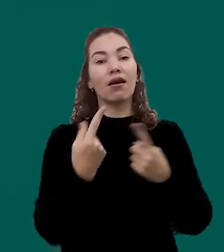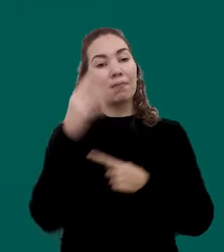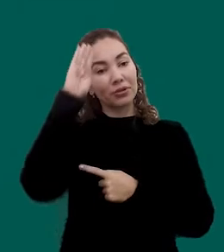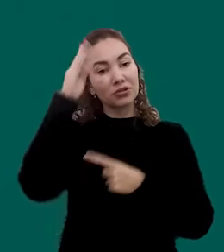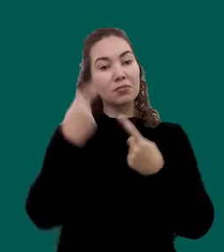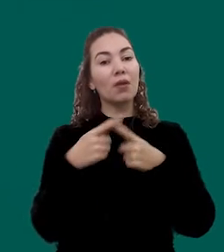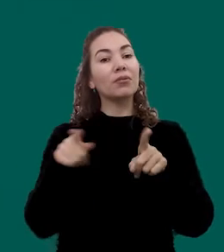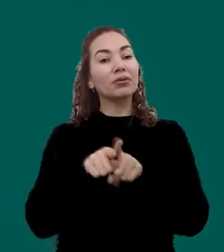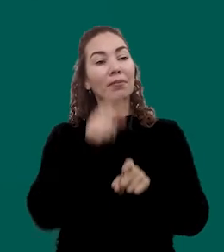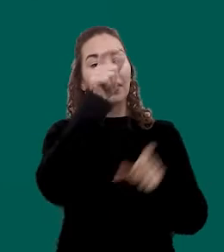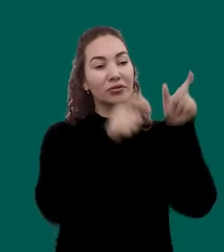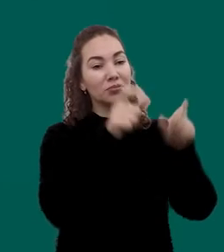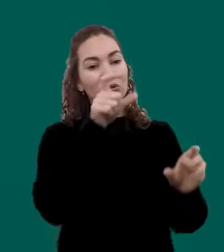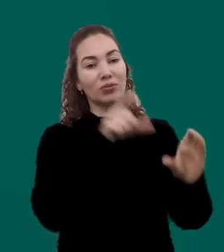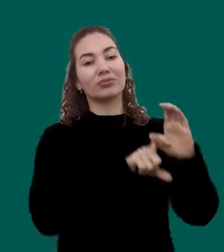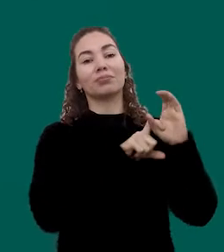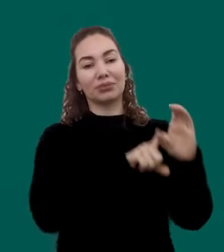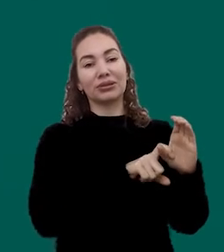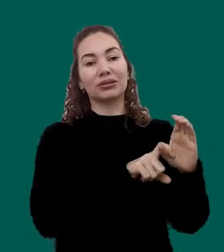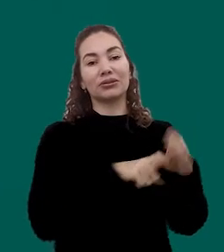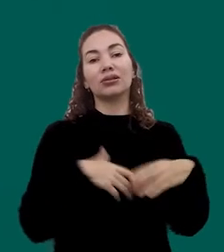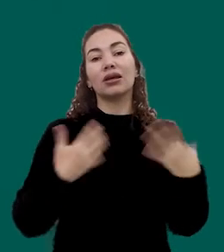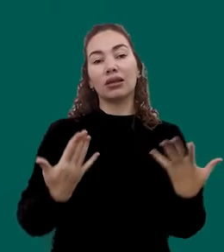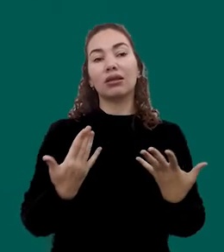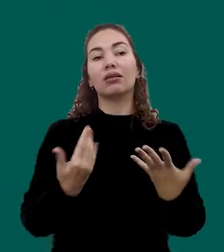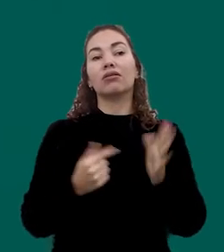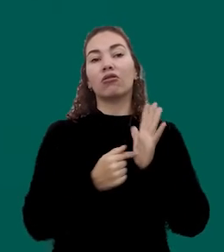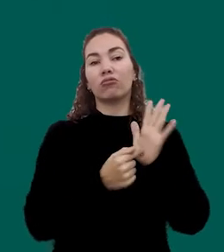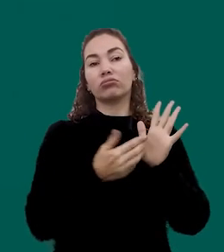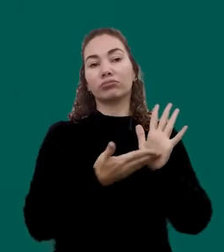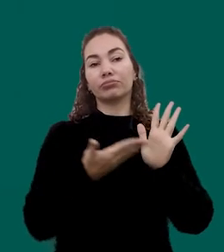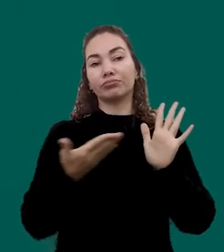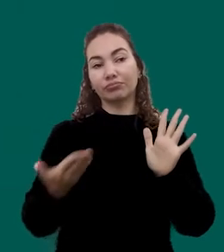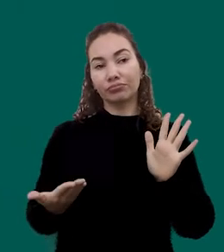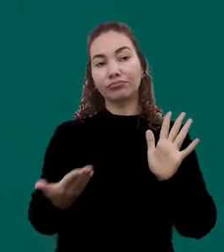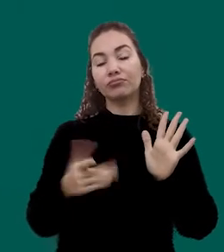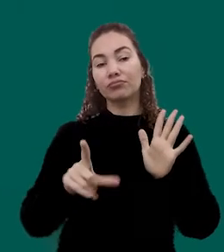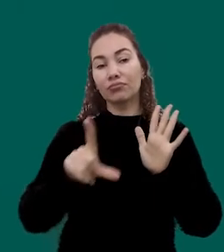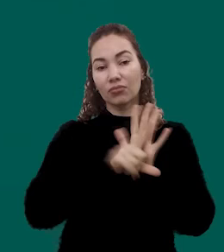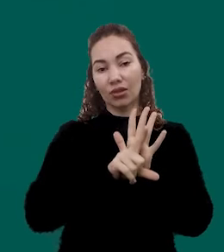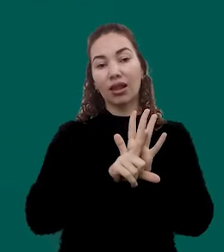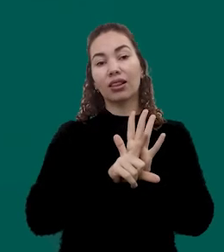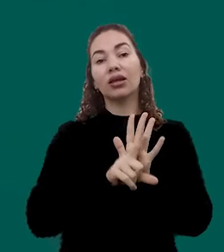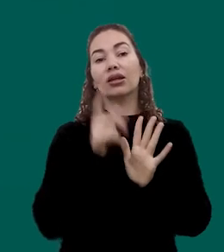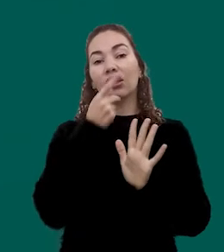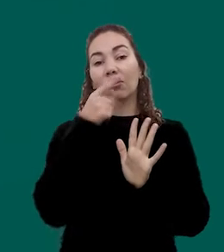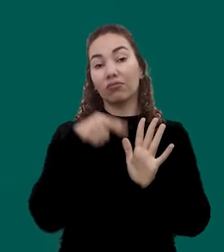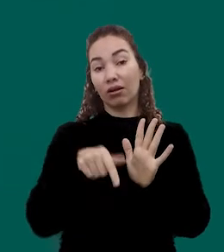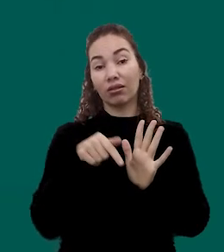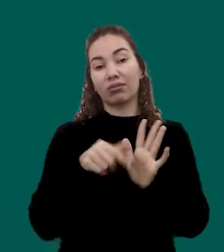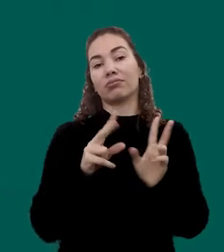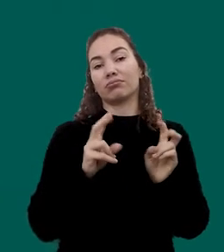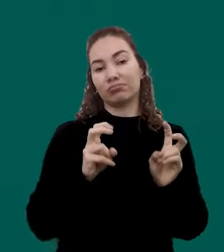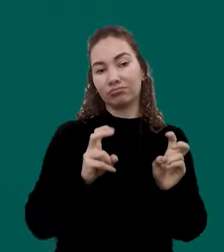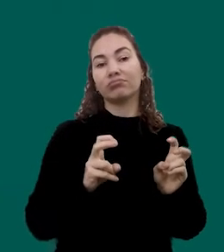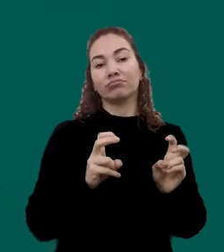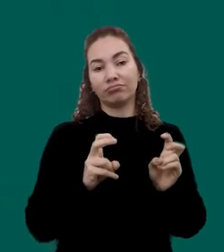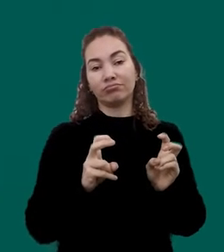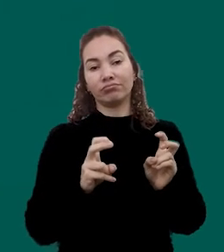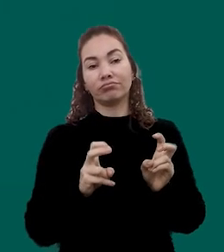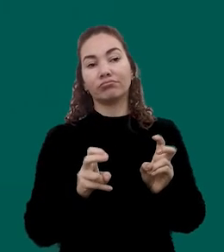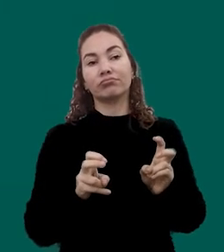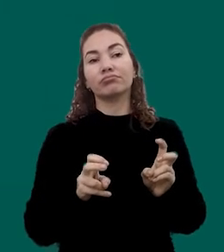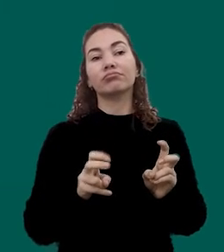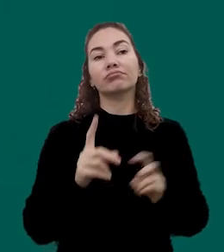por seus dependentes, certo? Ali eu deixo para vocês, então, a lei, né, que trata dessa